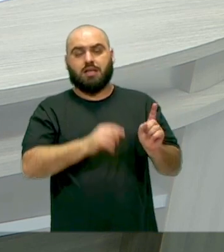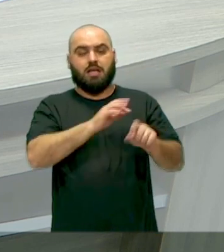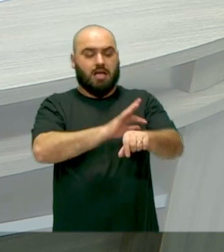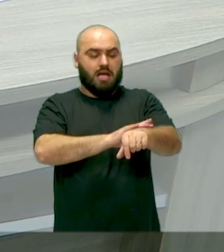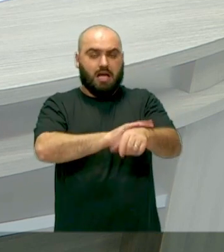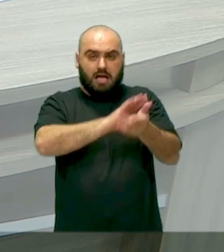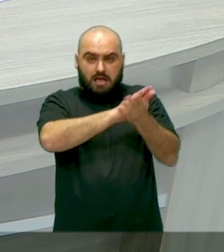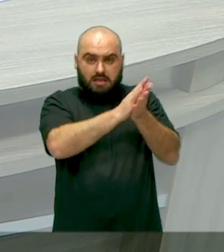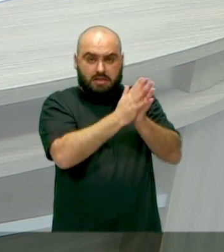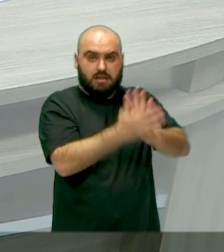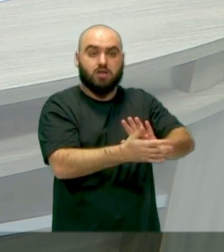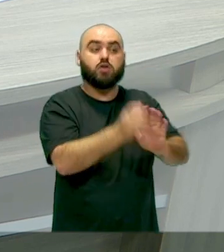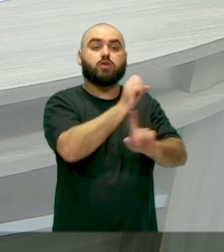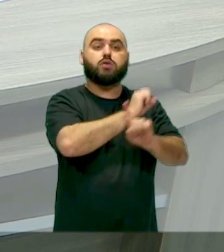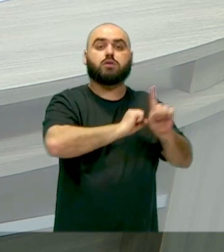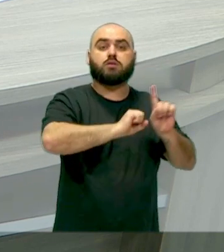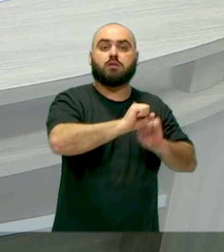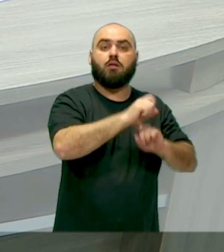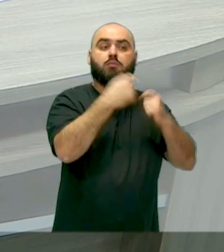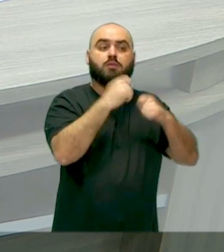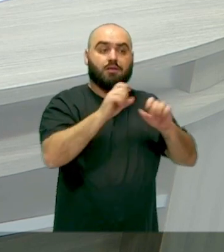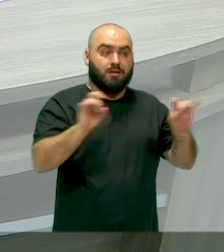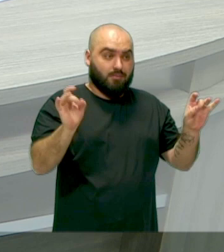ele é construído, então tem que desconstruir.